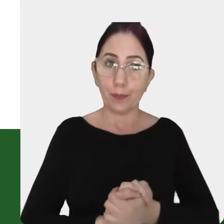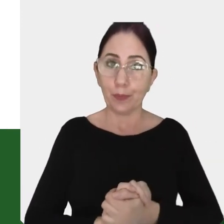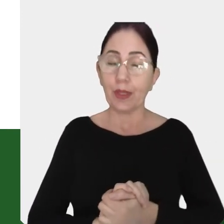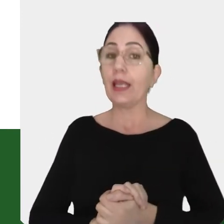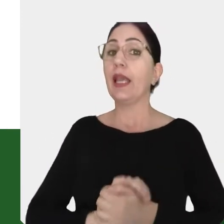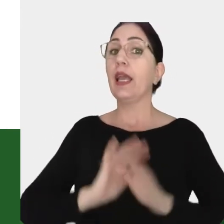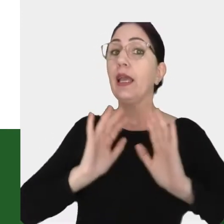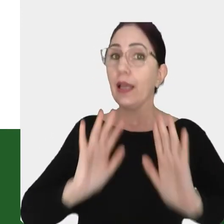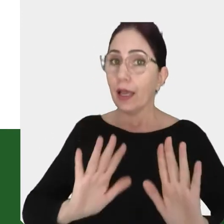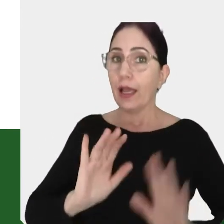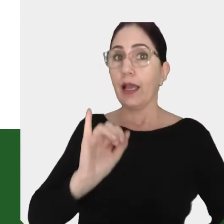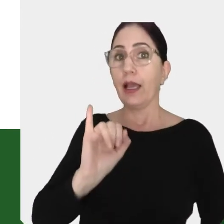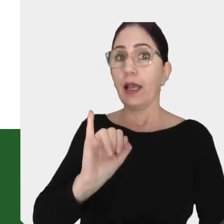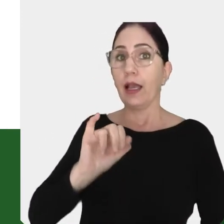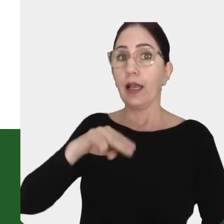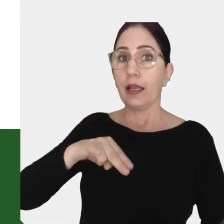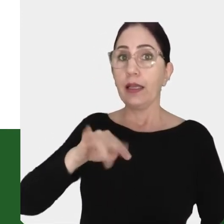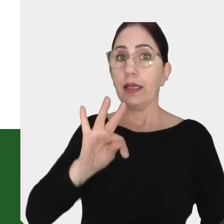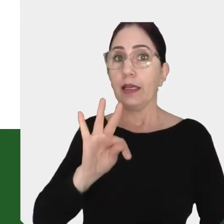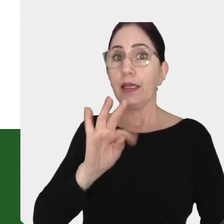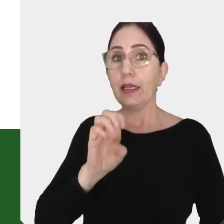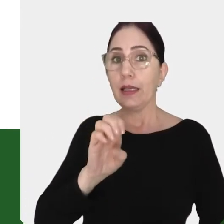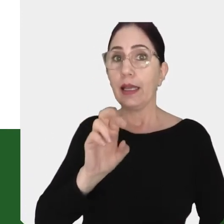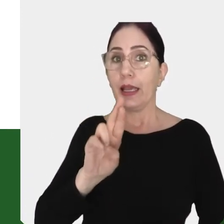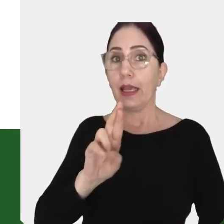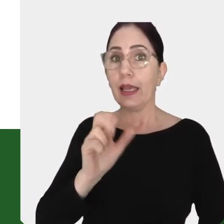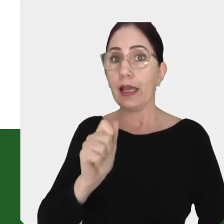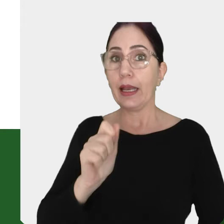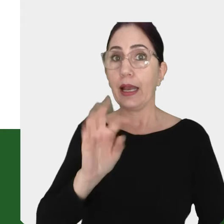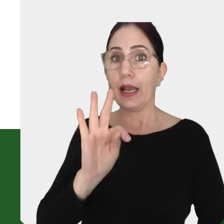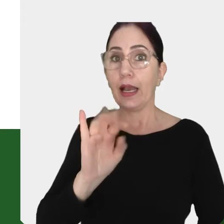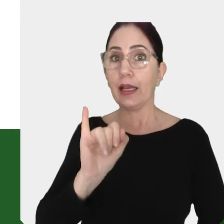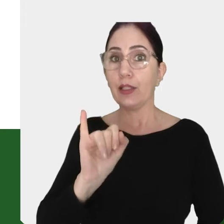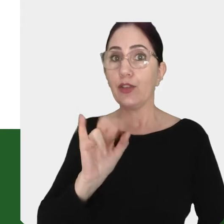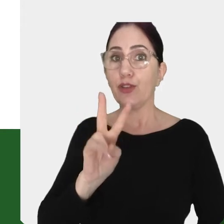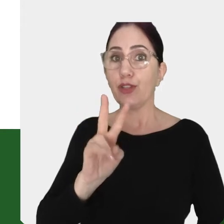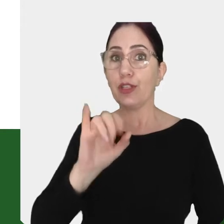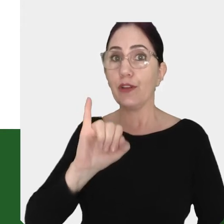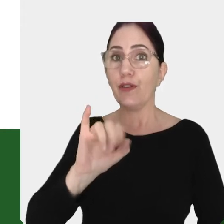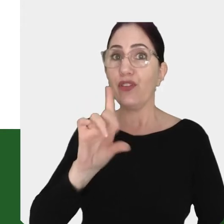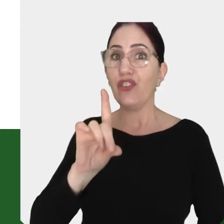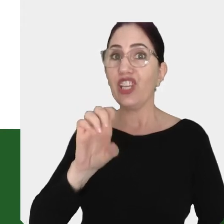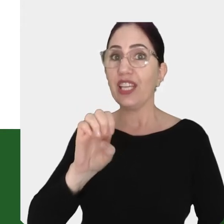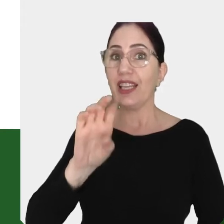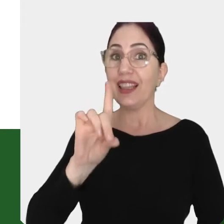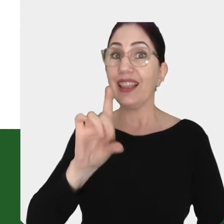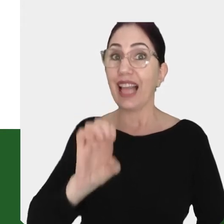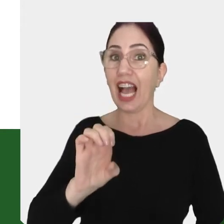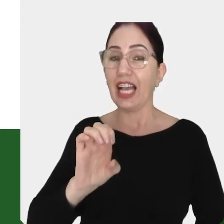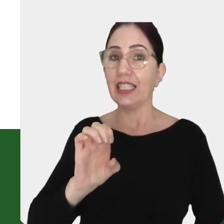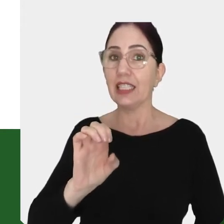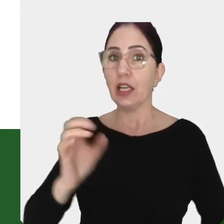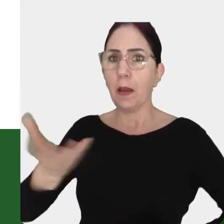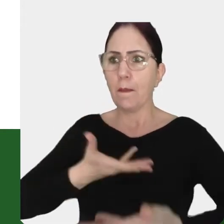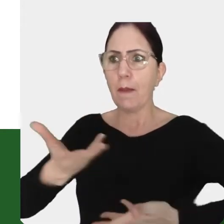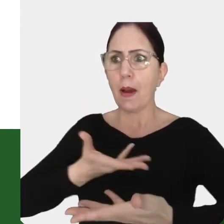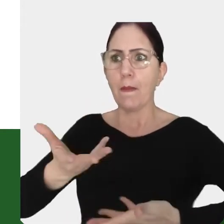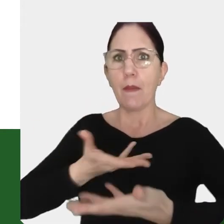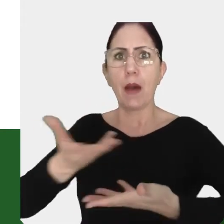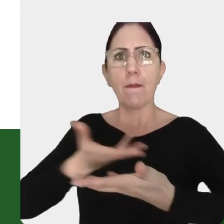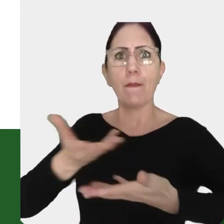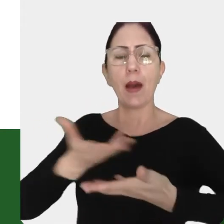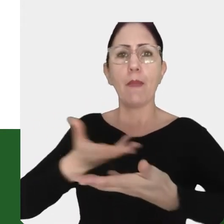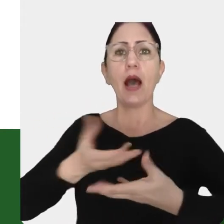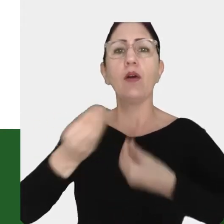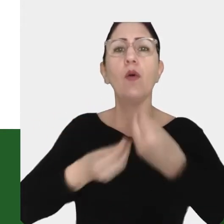E já a interatividade é uma característica que varia e mostra o quão proativo o